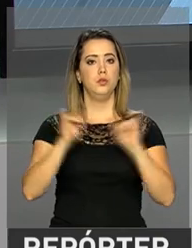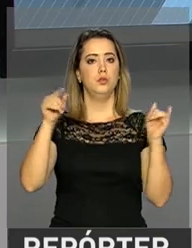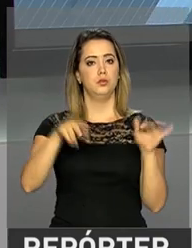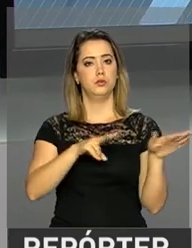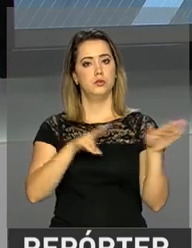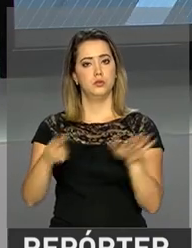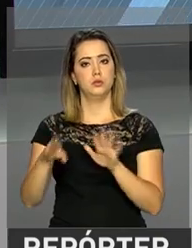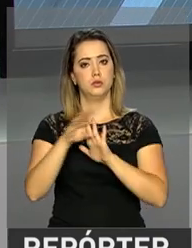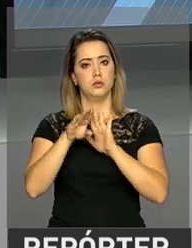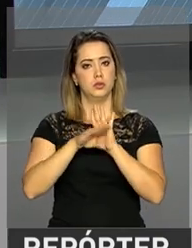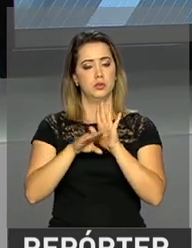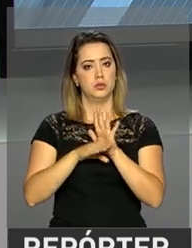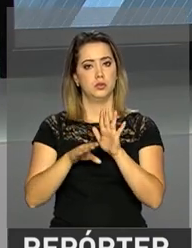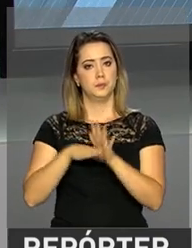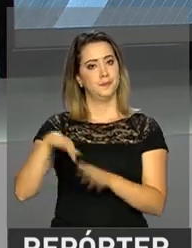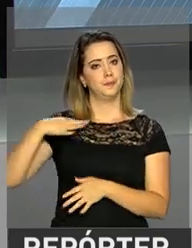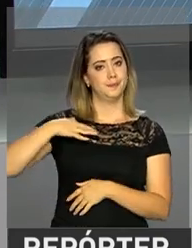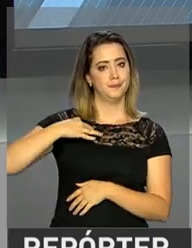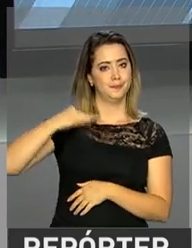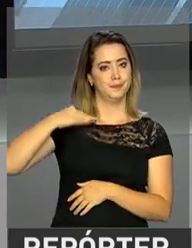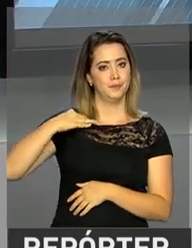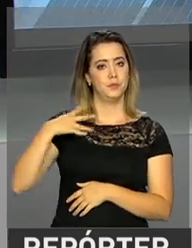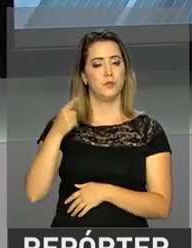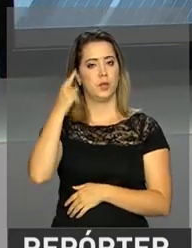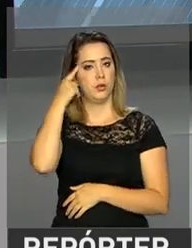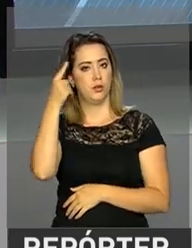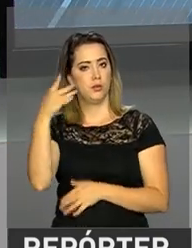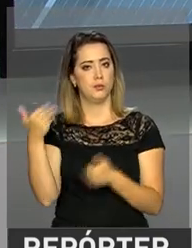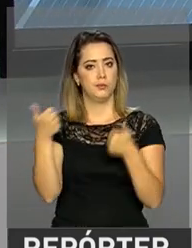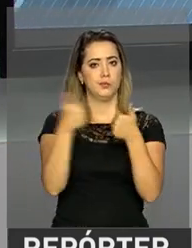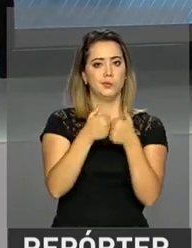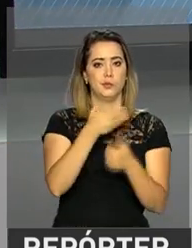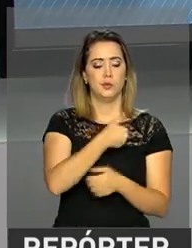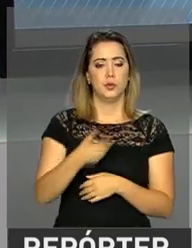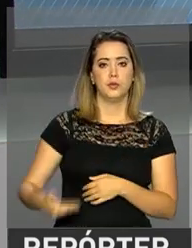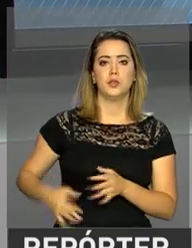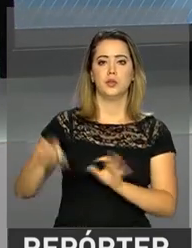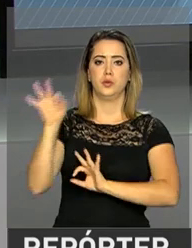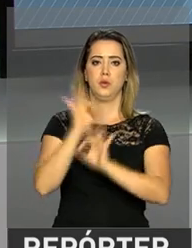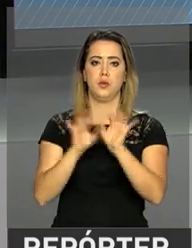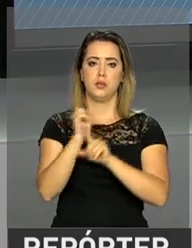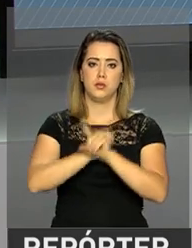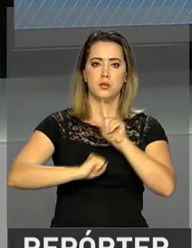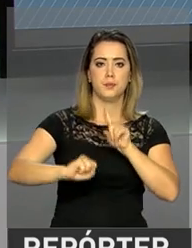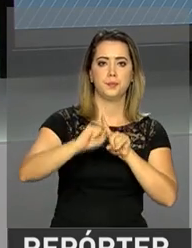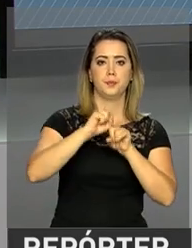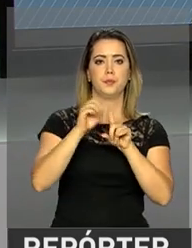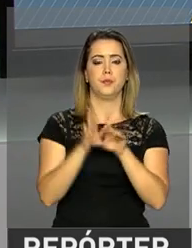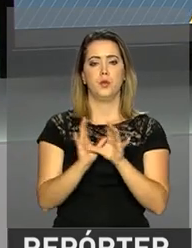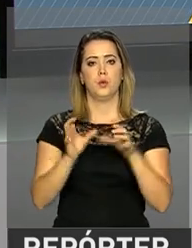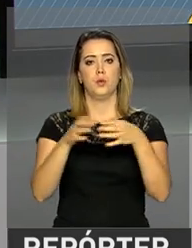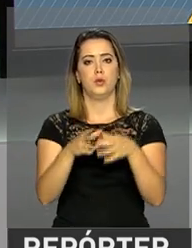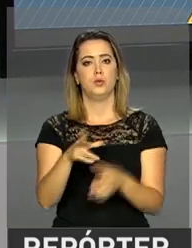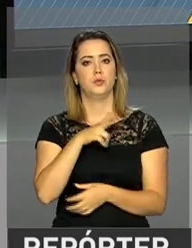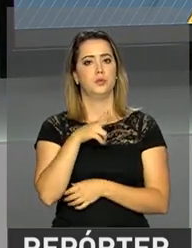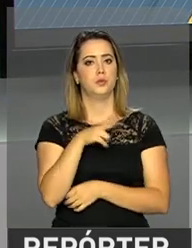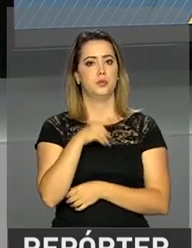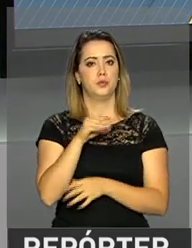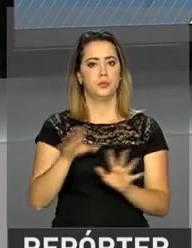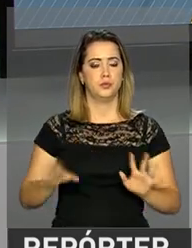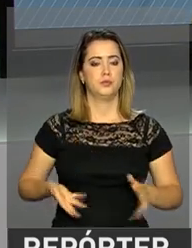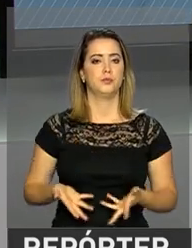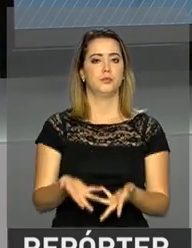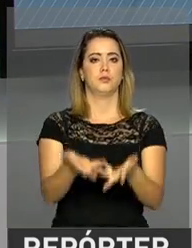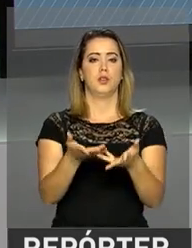o Programa Nacional do Voluntariado. A ideia é aproximar governo, organizações da sociedade civil e setor privado